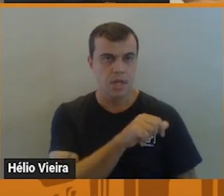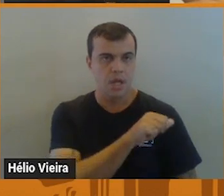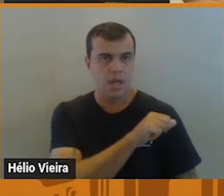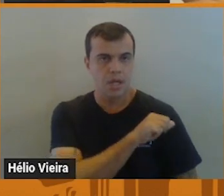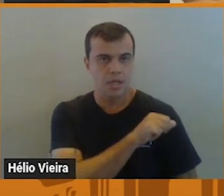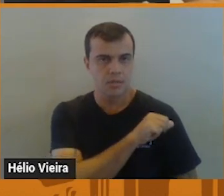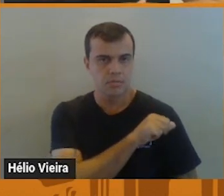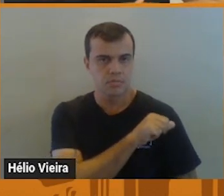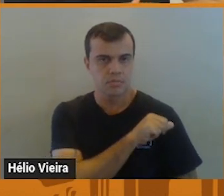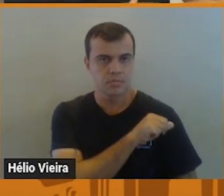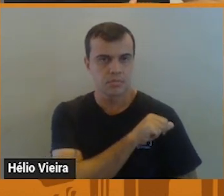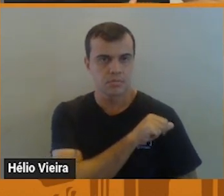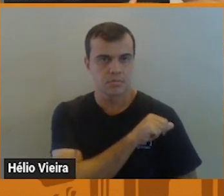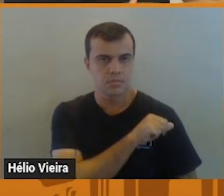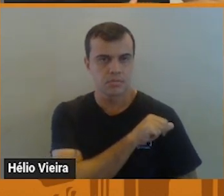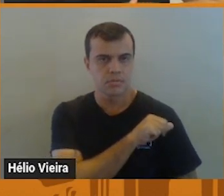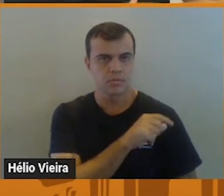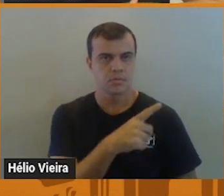alunos